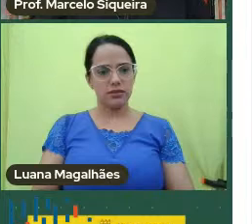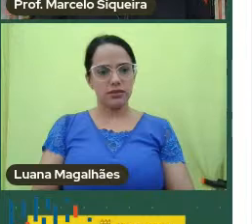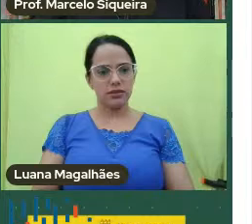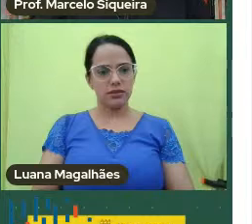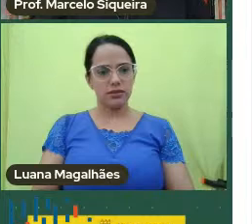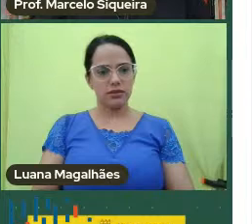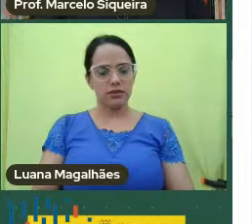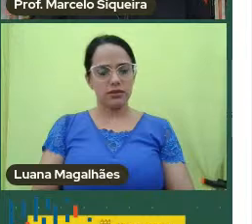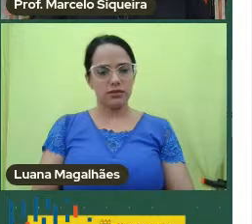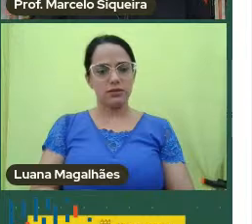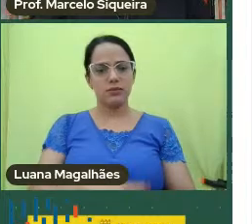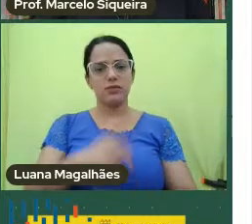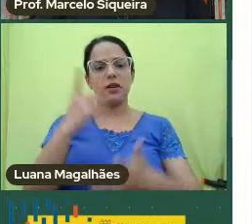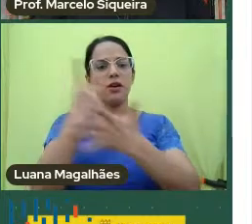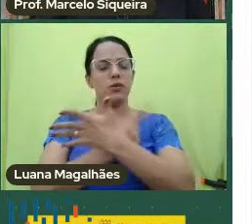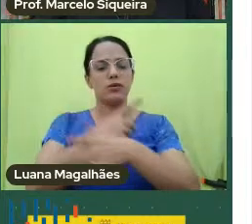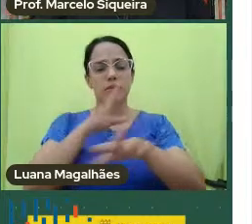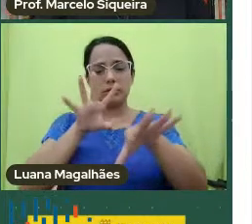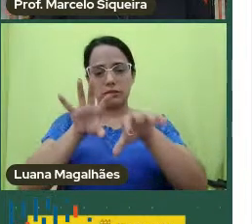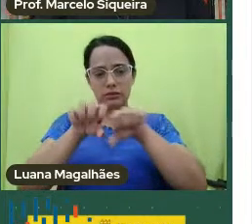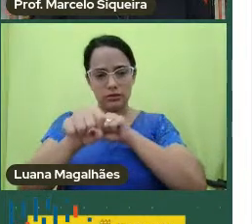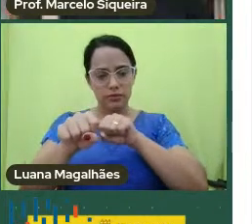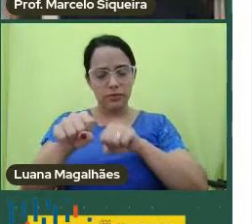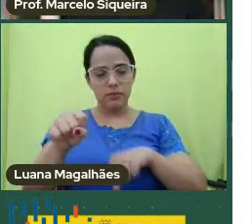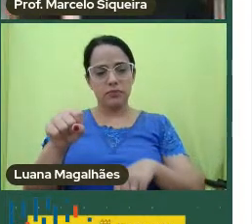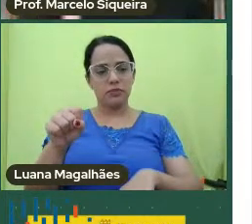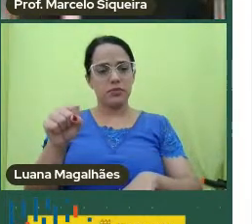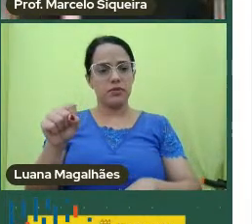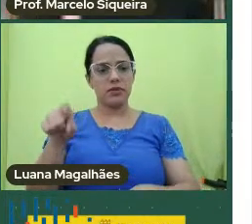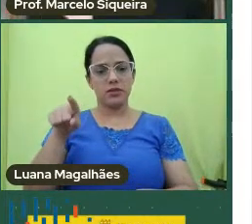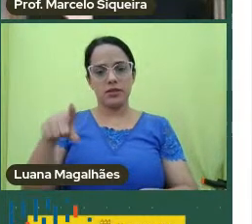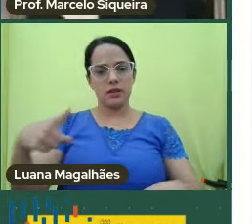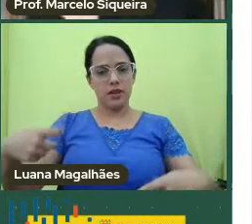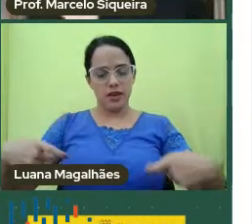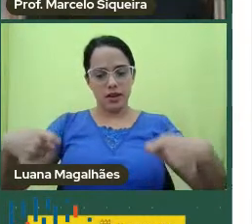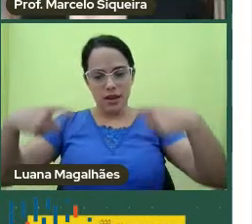porque isso é um assassinato, né? Foi um rebelde da Guerra